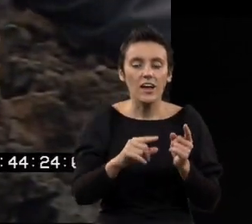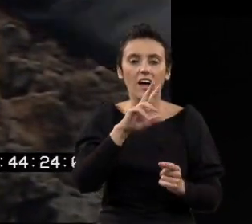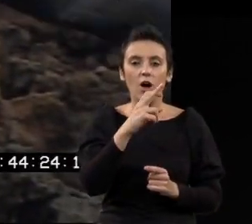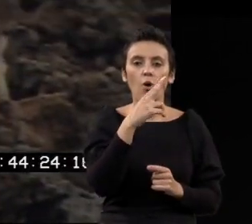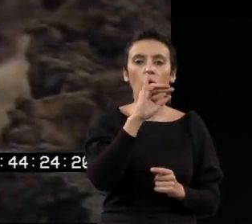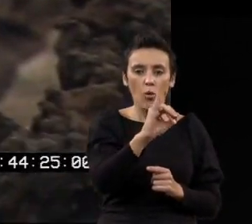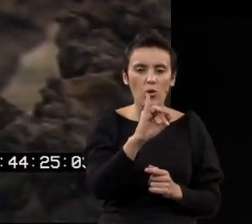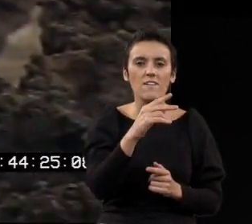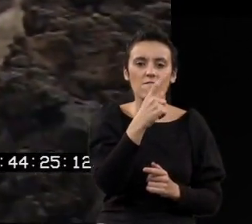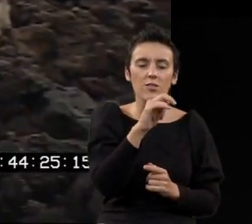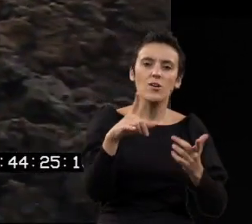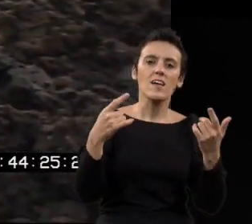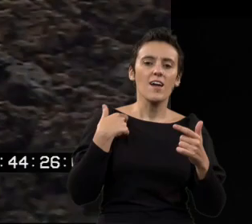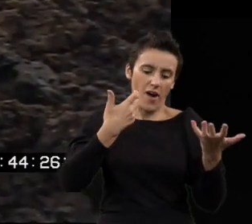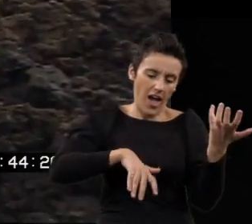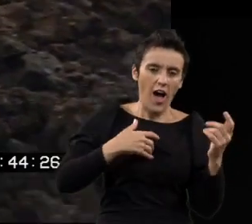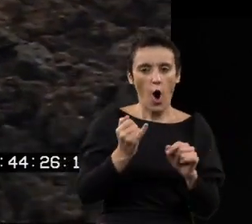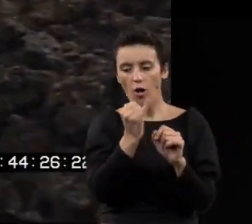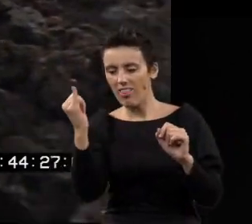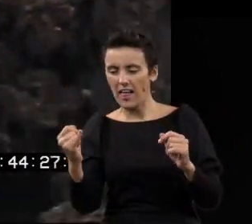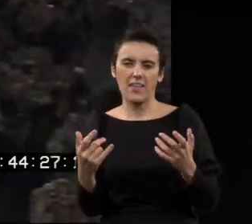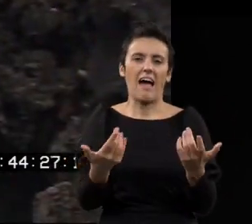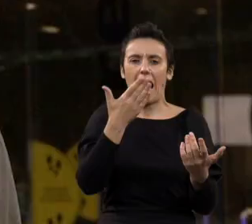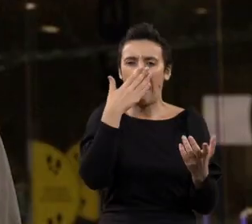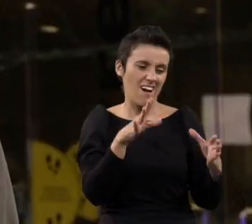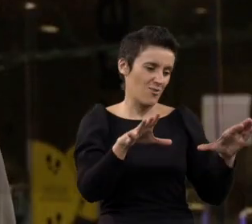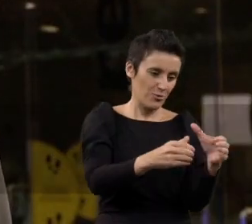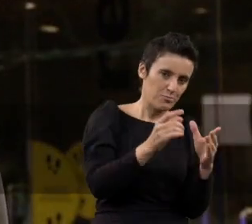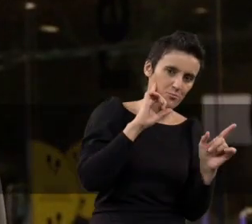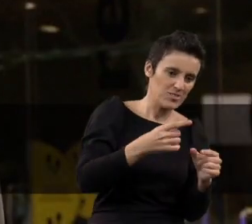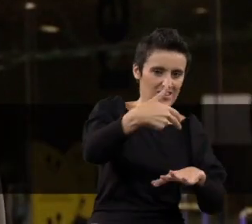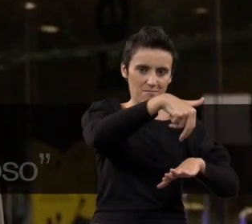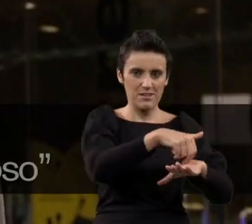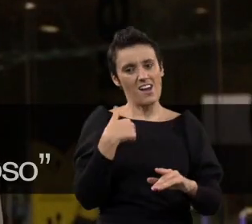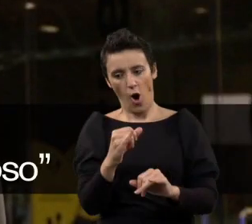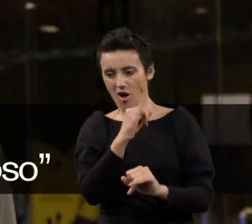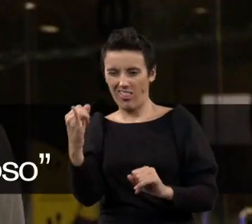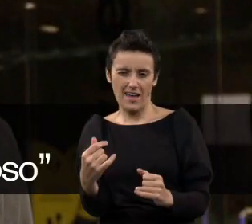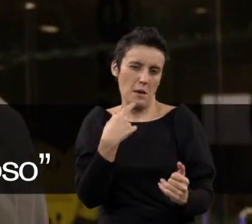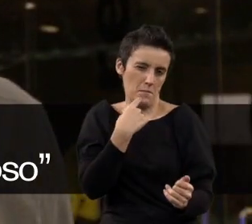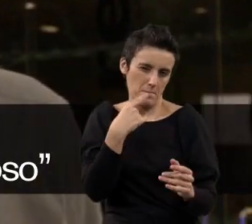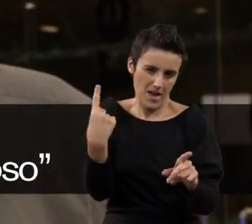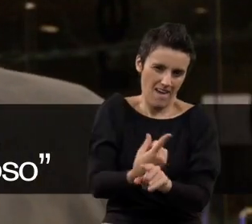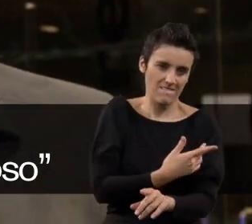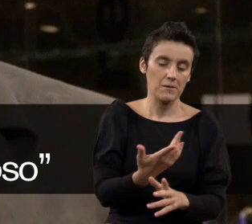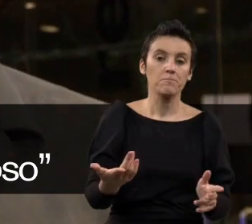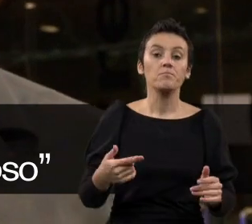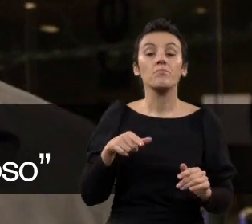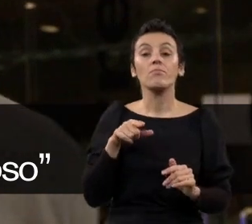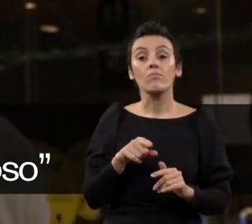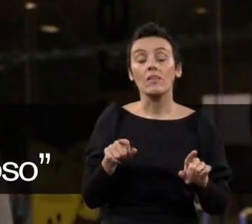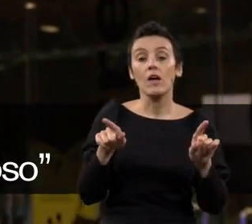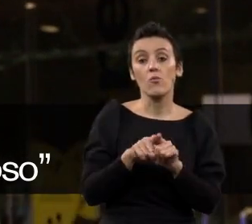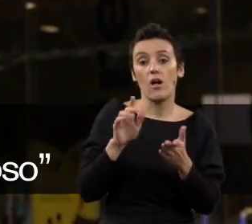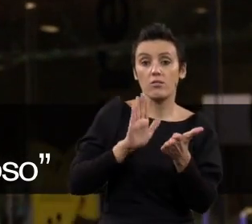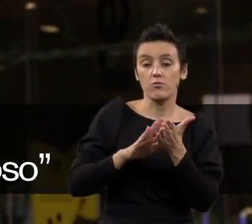do conjunto... O conjunto tocava aqui, estava ao lado. É um mockumentary que se